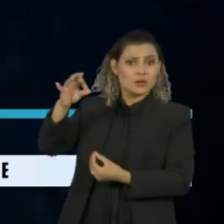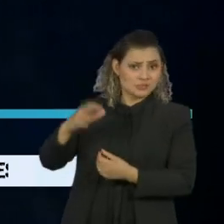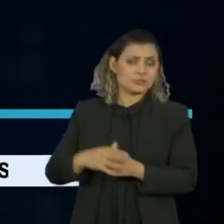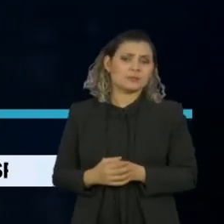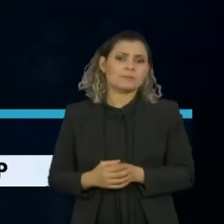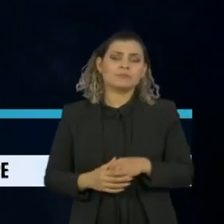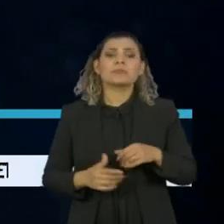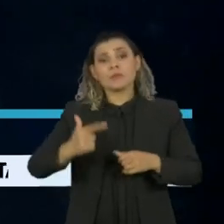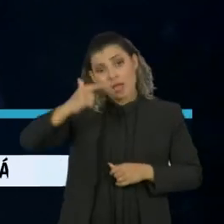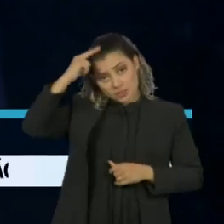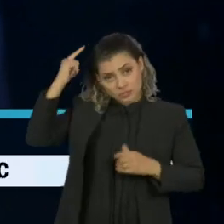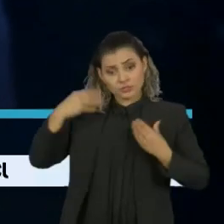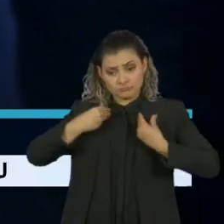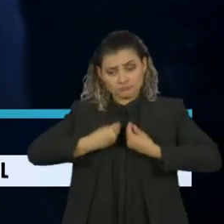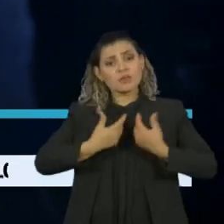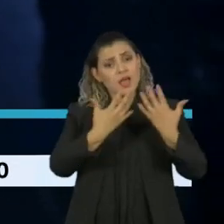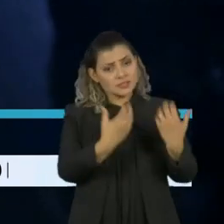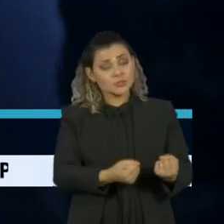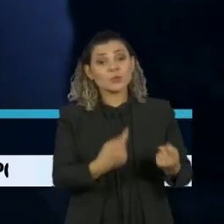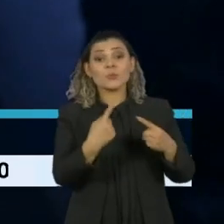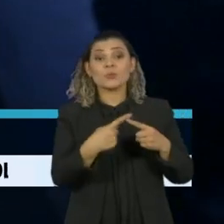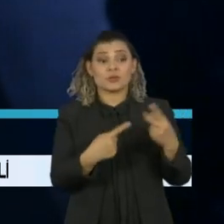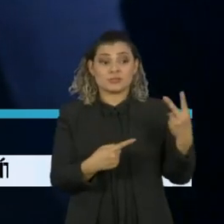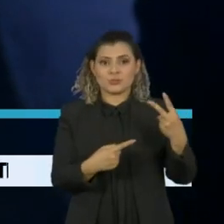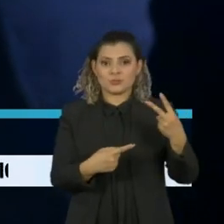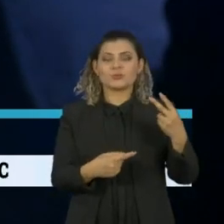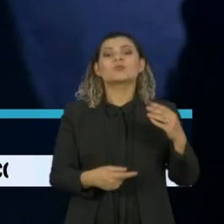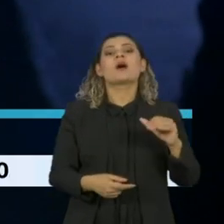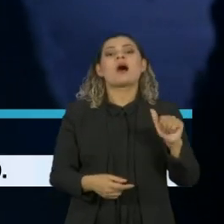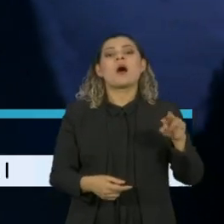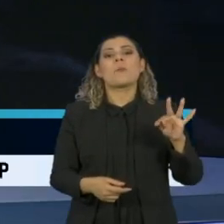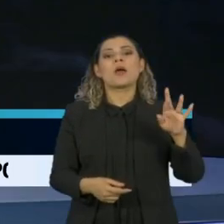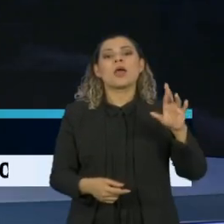moraes atendeu o pedido do vice-procurador geral da república humberto jacques